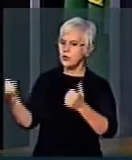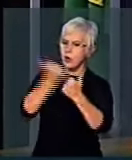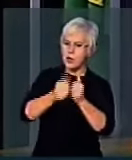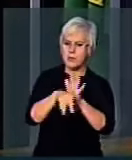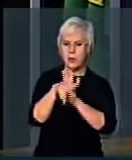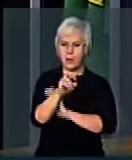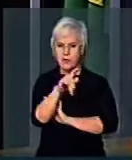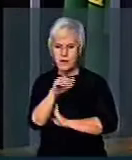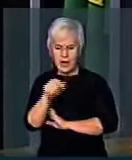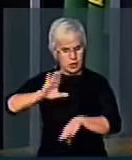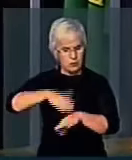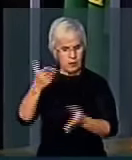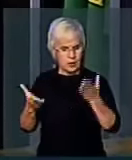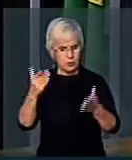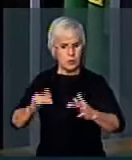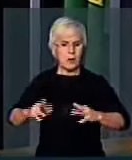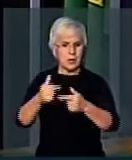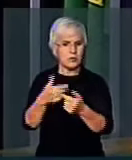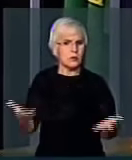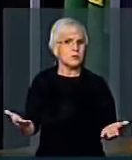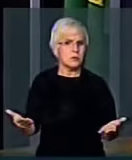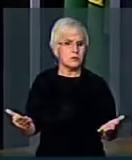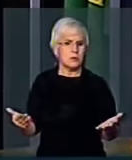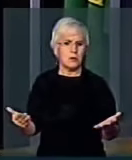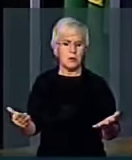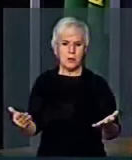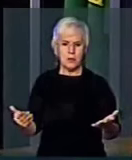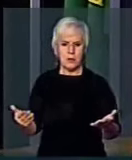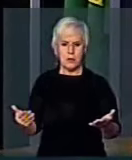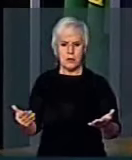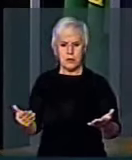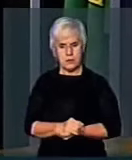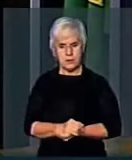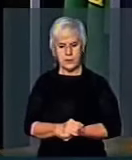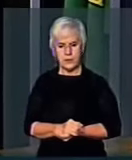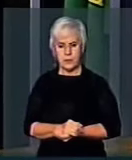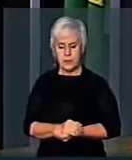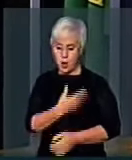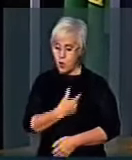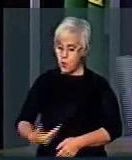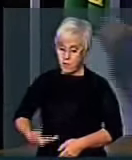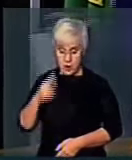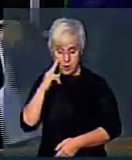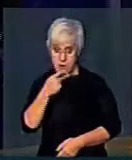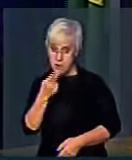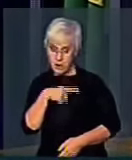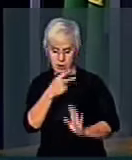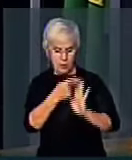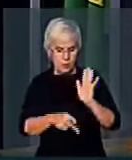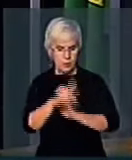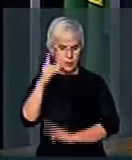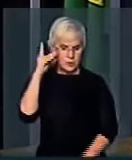né? Mas qual seria o critério? Num caso de empate, duplo ou triplo e por aí afora. O governo prevê aqui, e é o projeto de